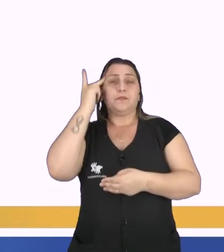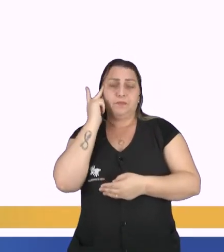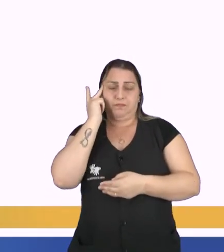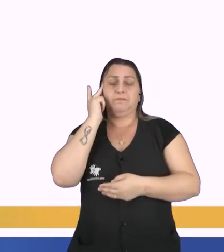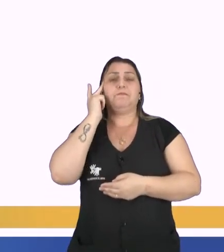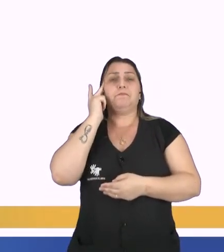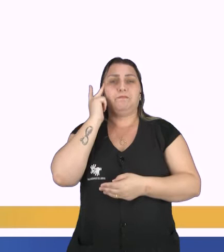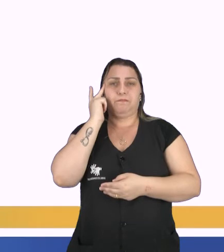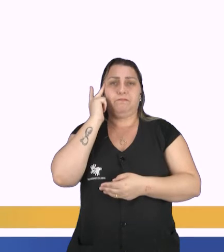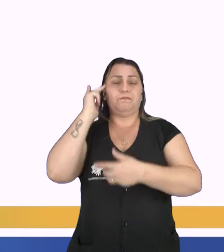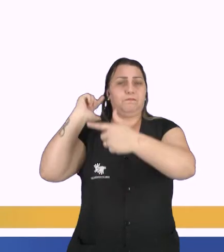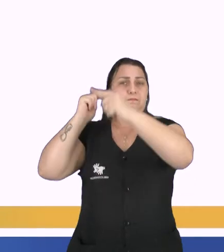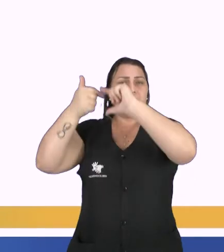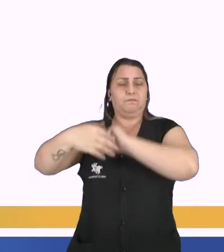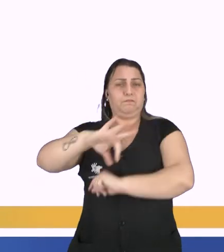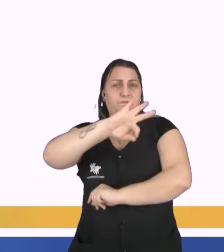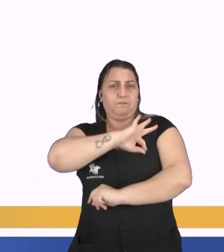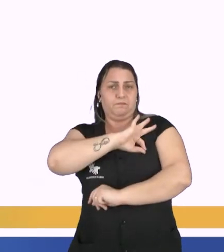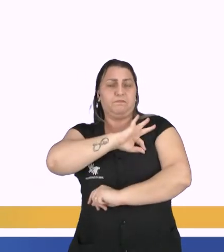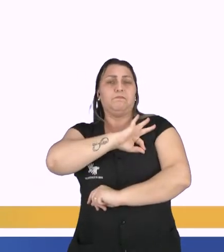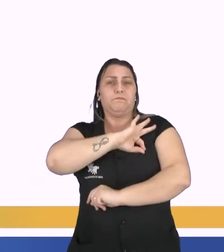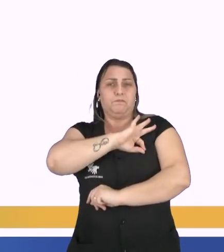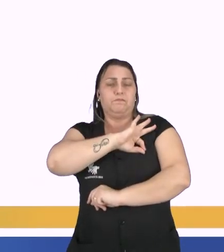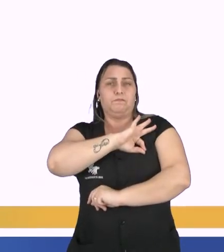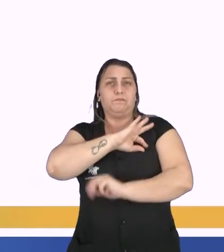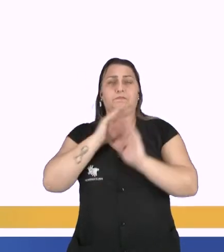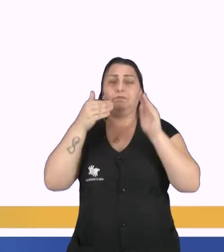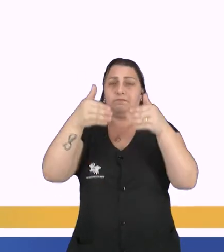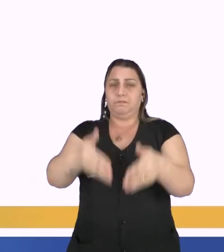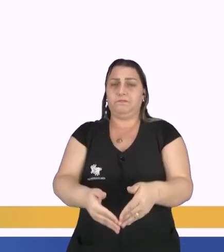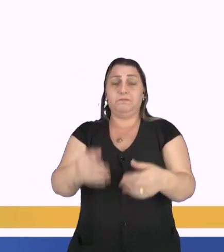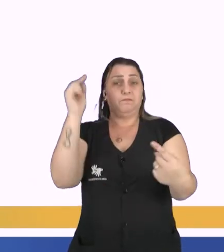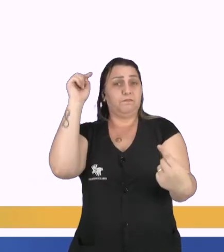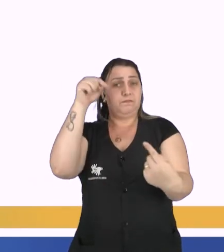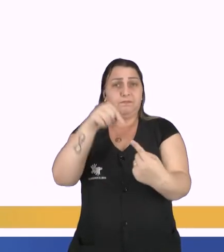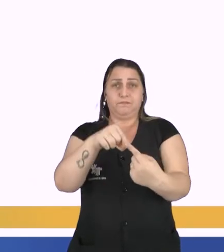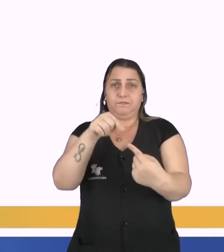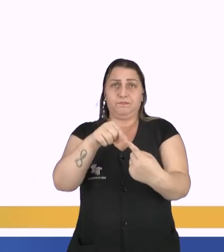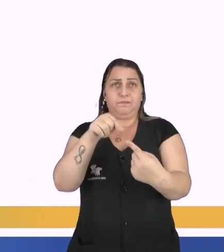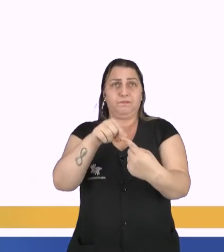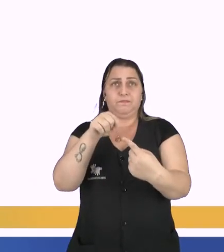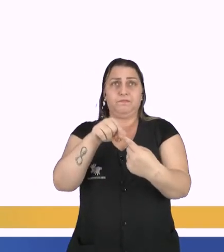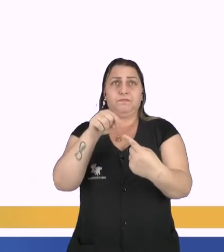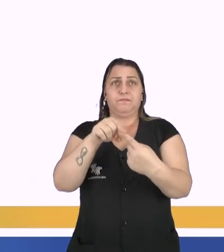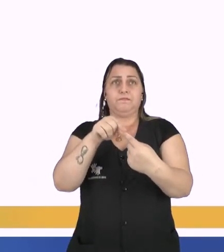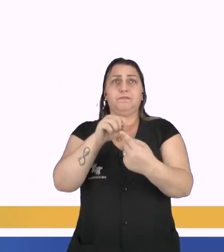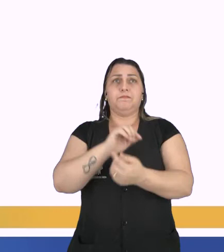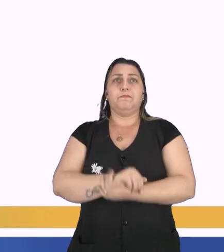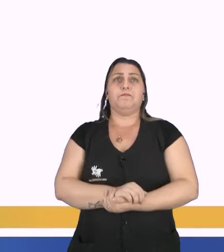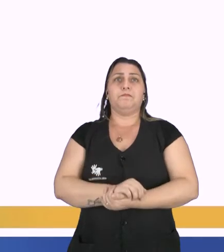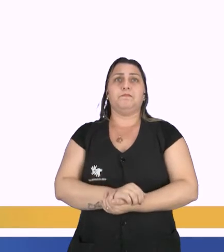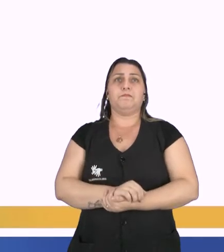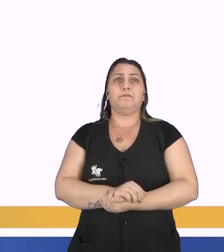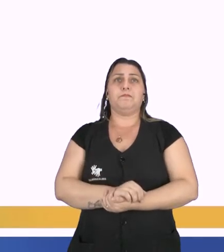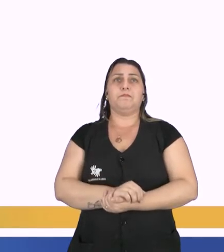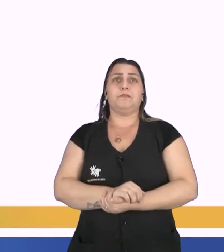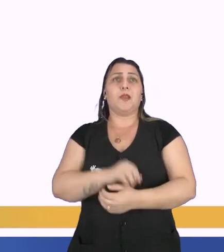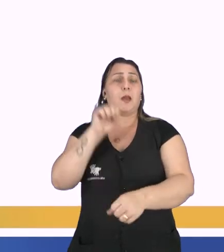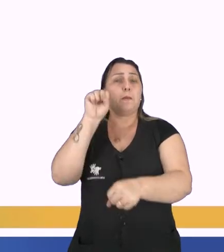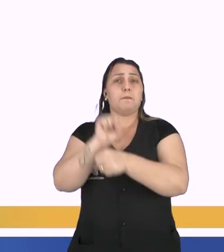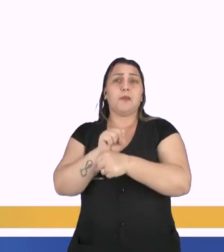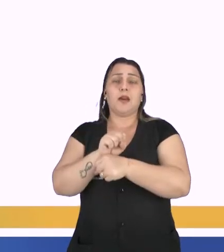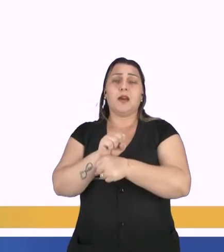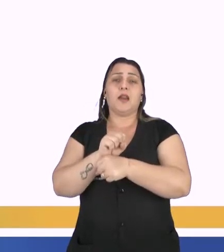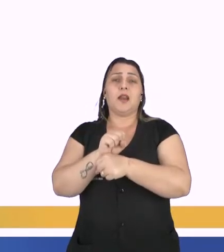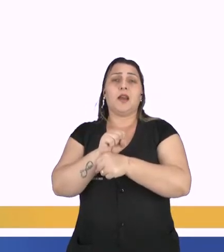bem conservadoras, militares, né? Então ele vem com essa ideia, como eu coloquei ali para vocês, entre aspas, né? De parar